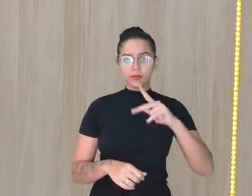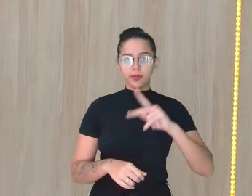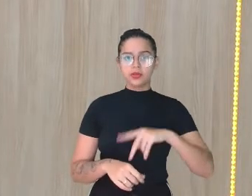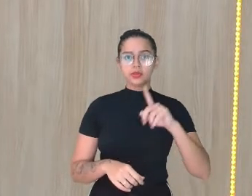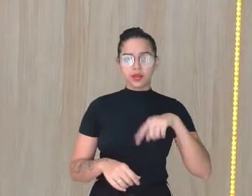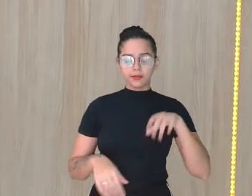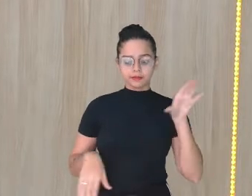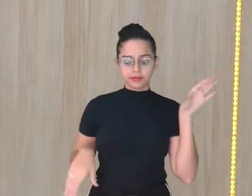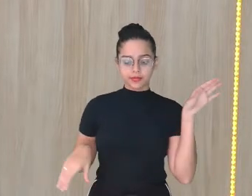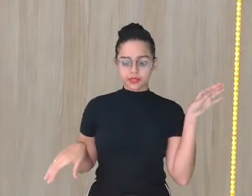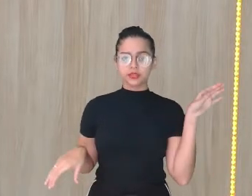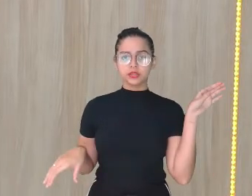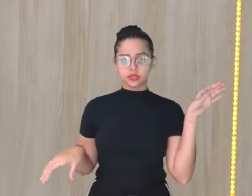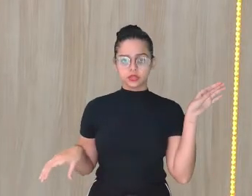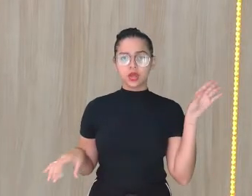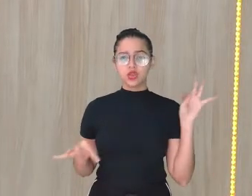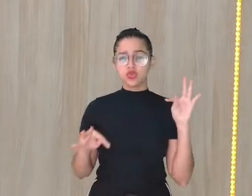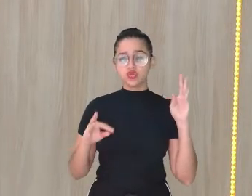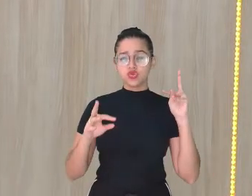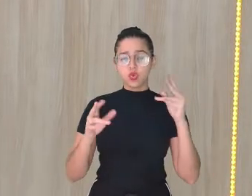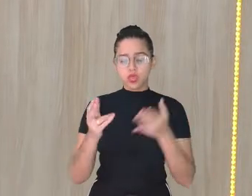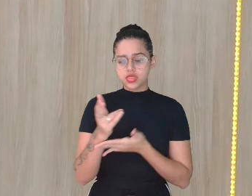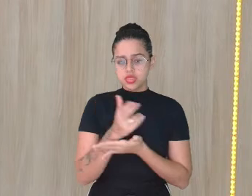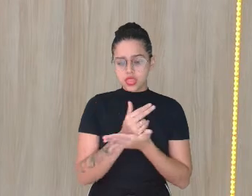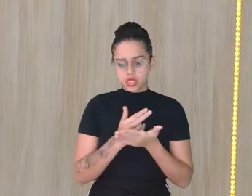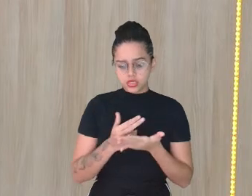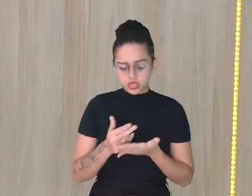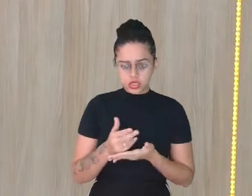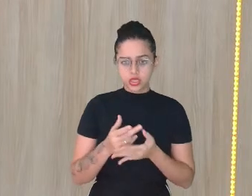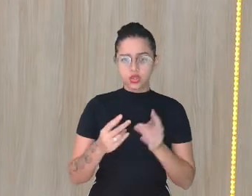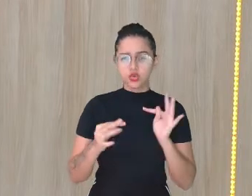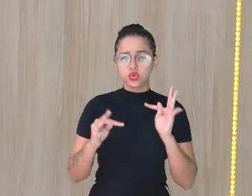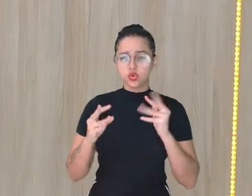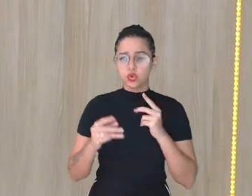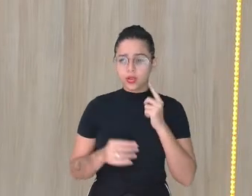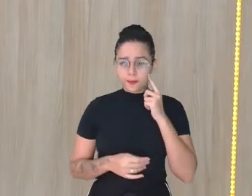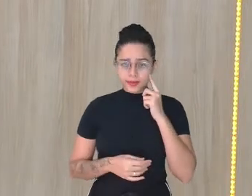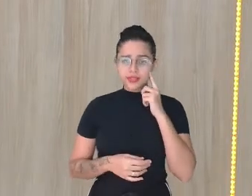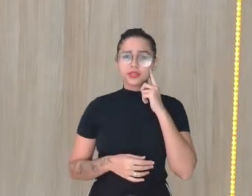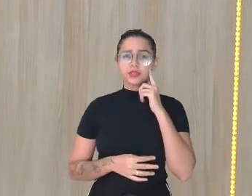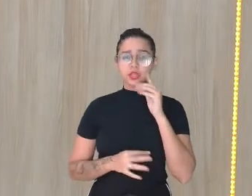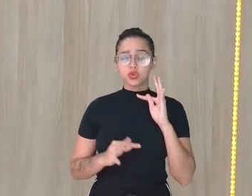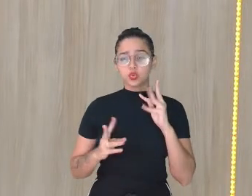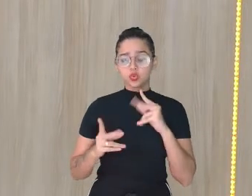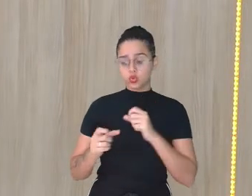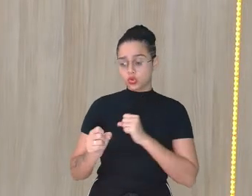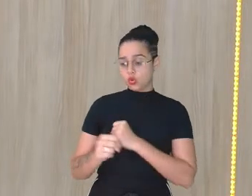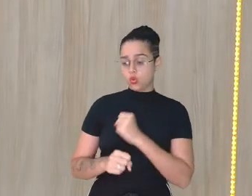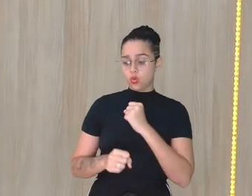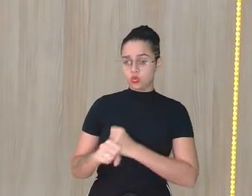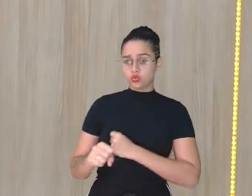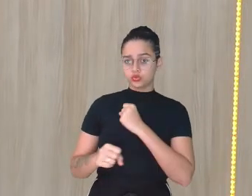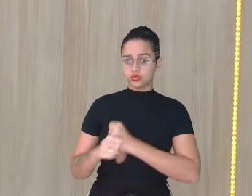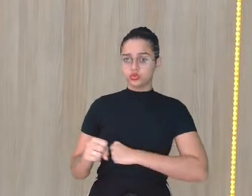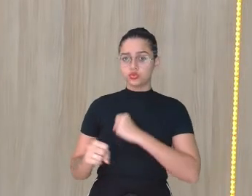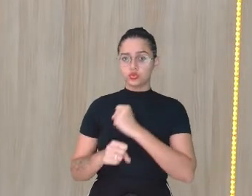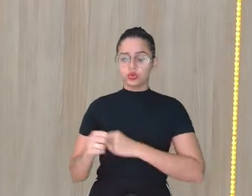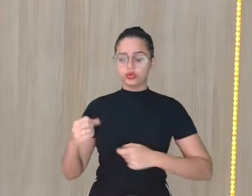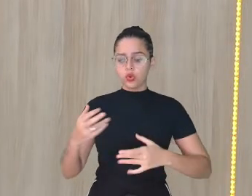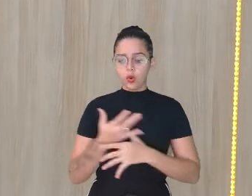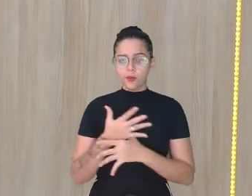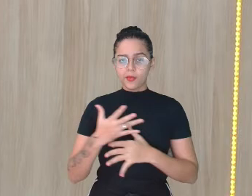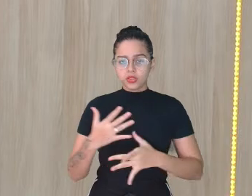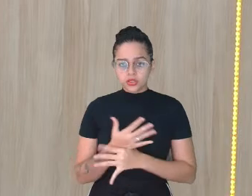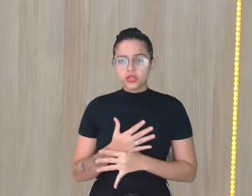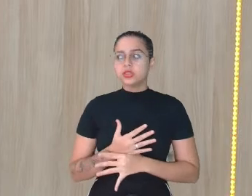foi toda desenhada, toda pensada, toda construída, urbanizada,